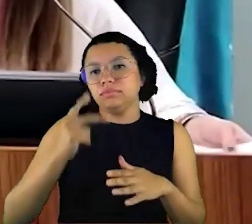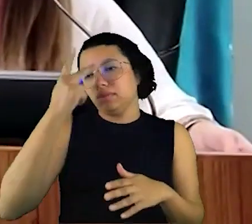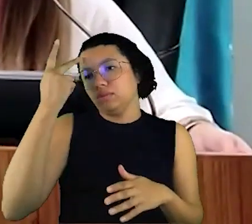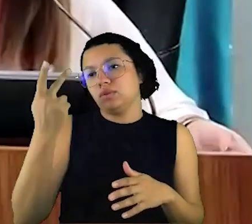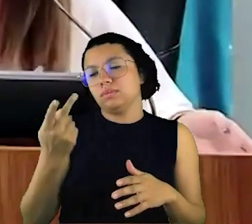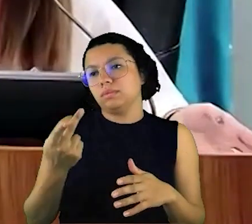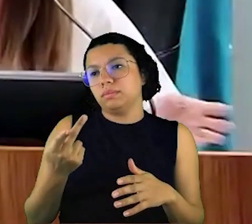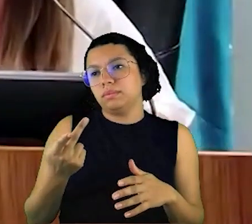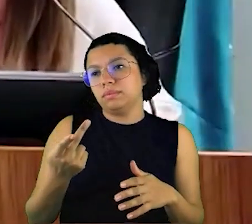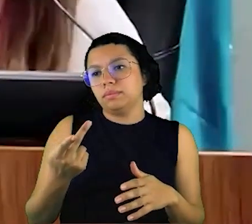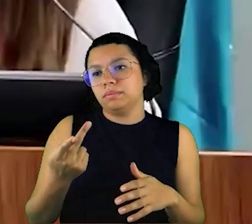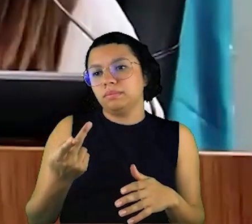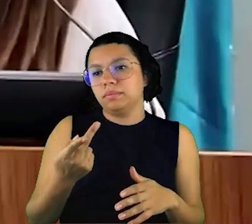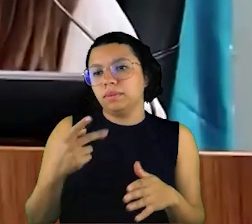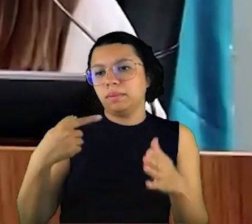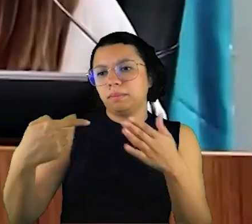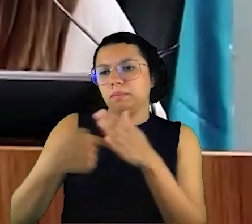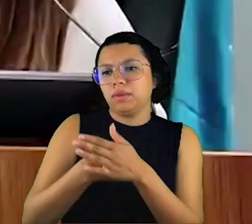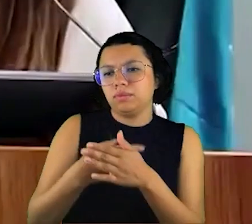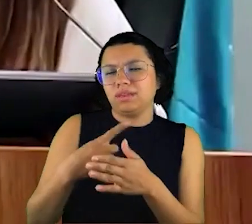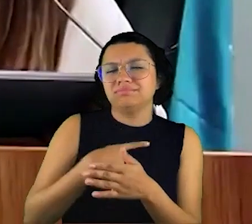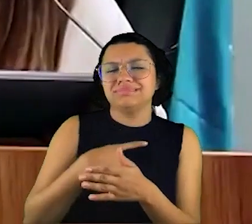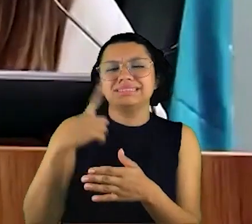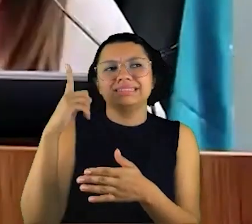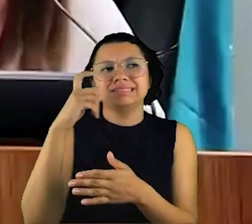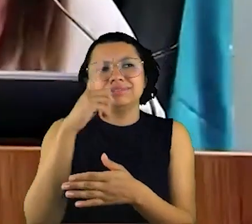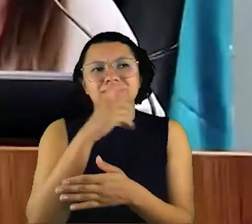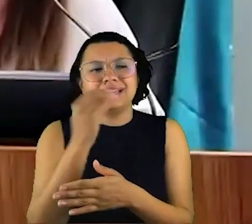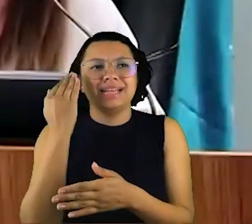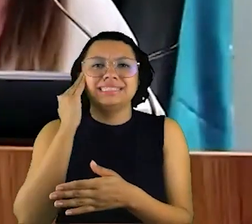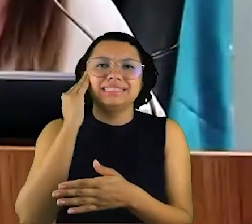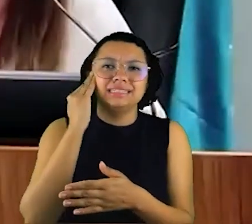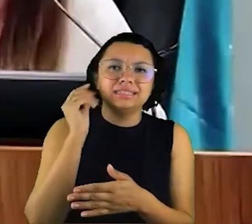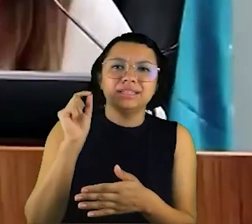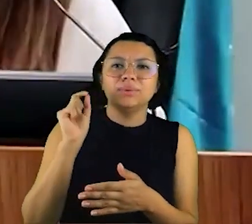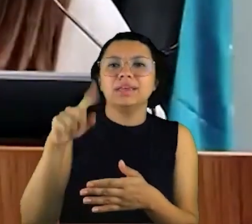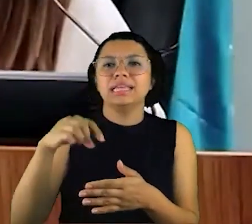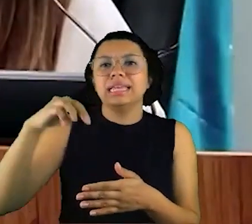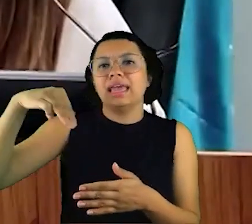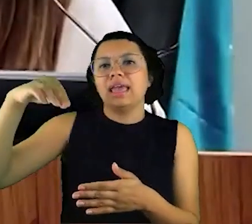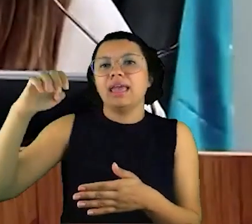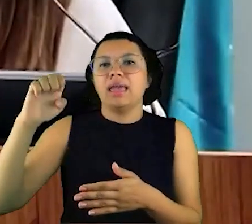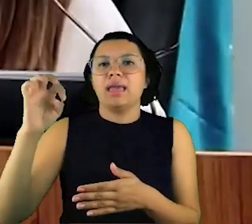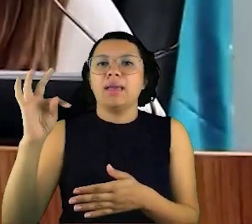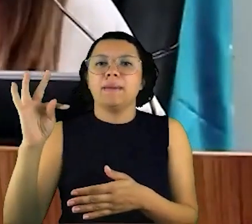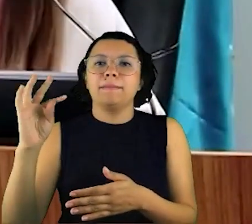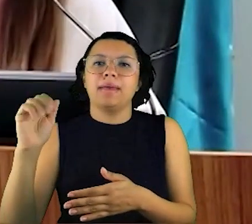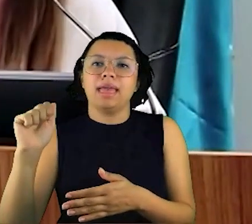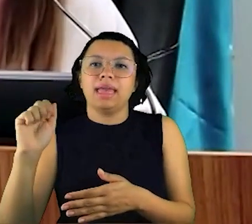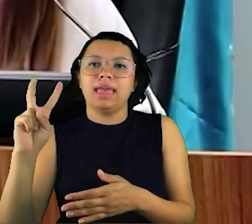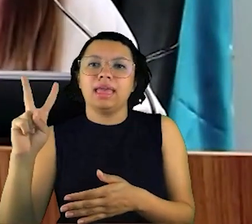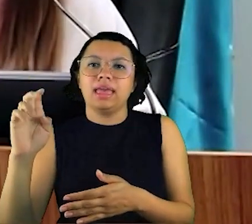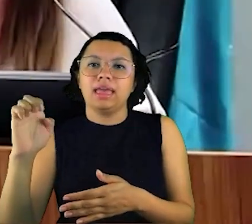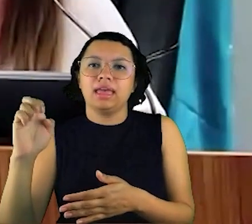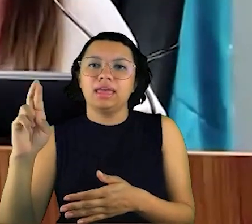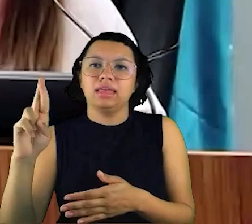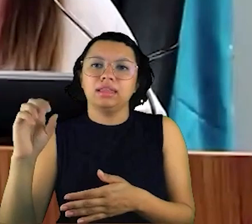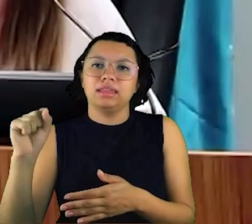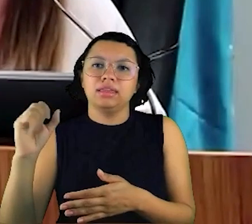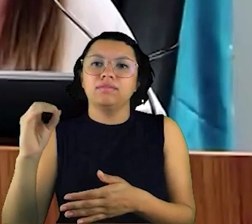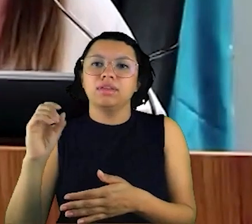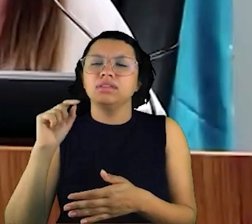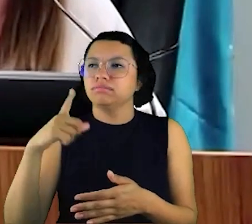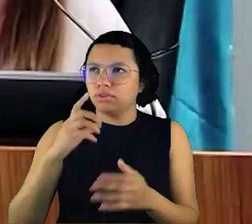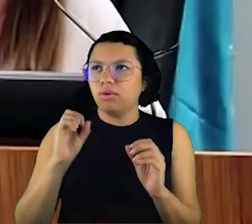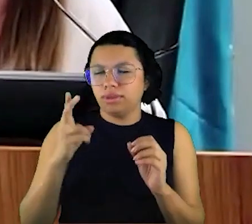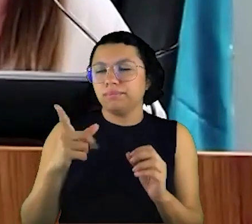pessoas me perguntam, me falam assim: eu tenho muita dificuldade de entender o que que é metaverso, né? Aí eu pergunto para ela: você tem Instagram? Eu falei